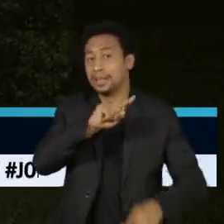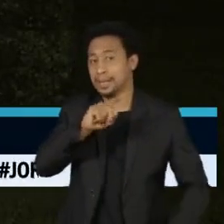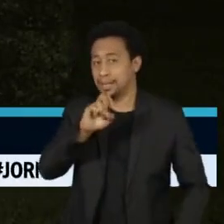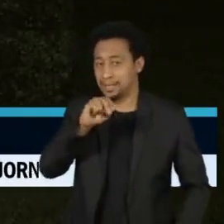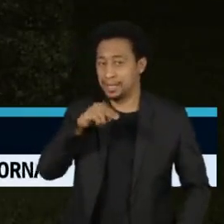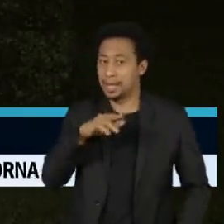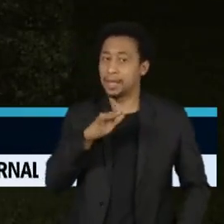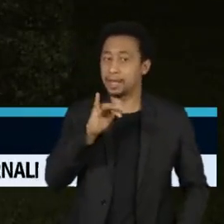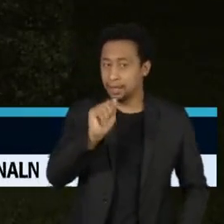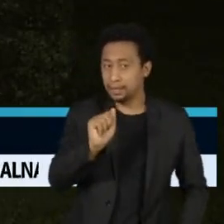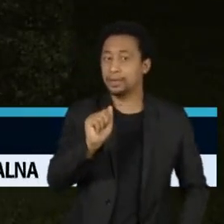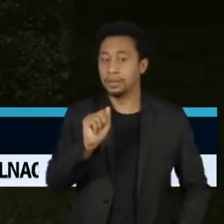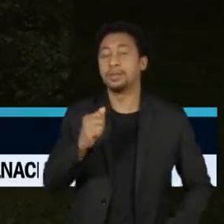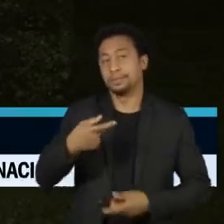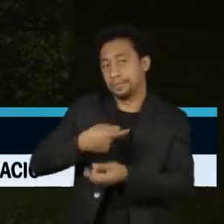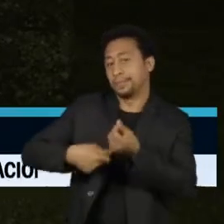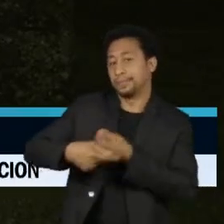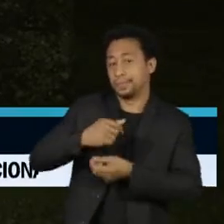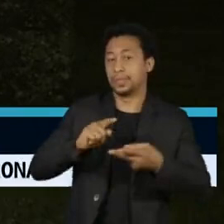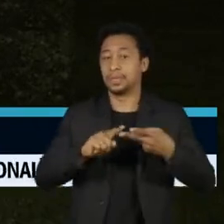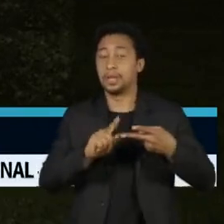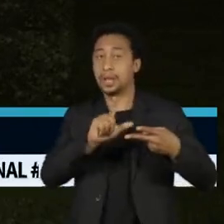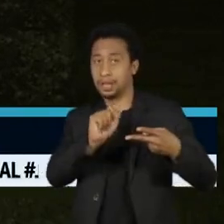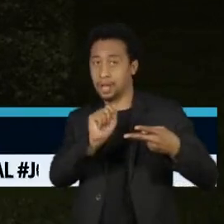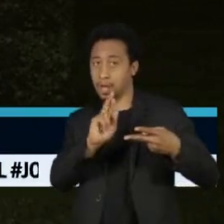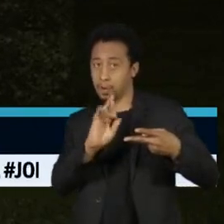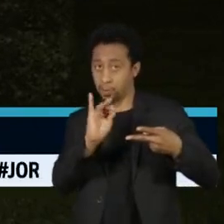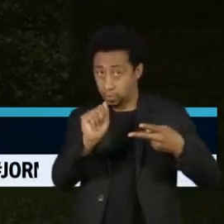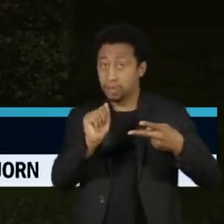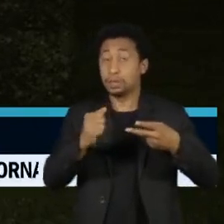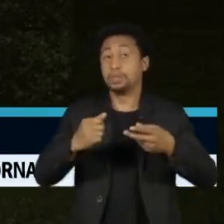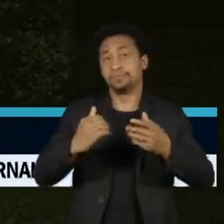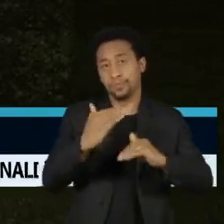do Desenvolvimento Econômico, Laura Miller Machado, do